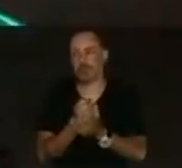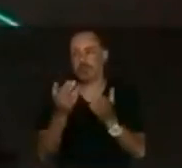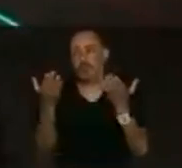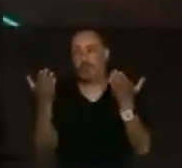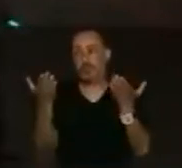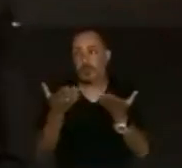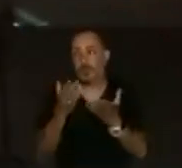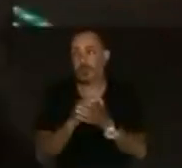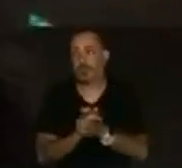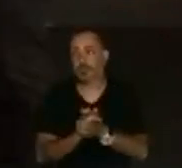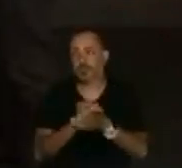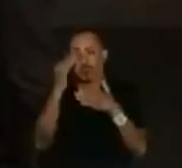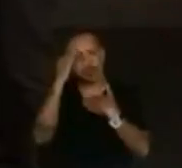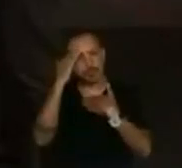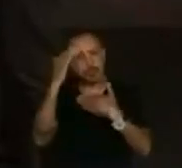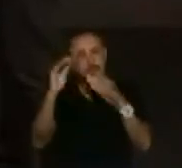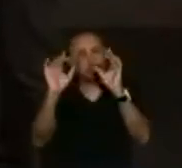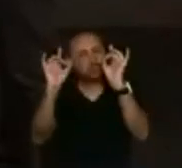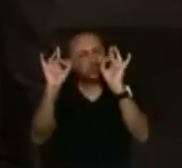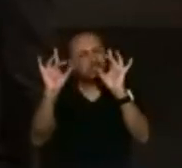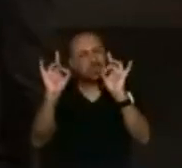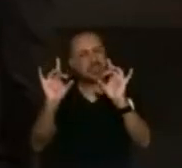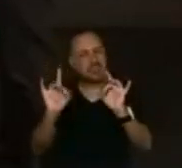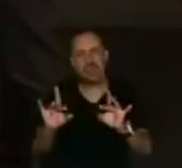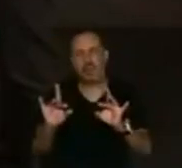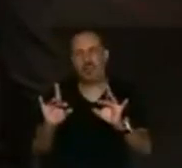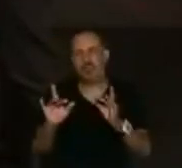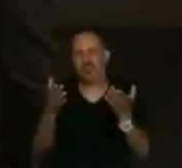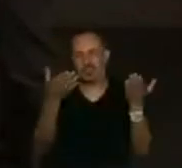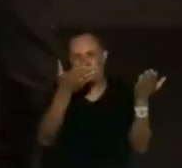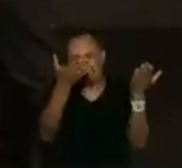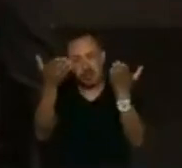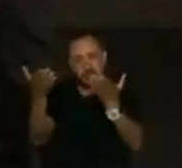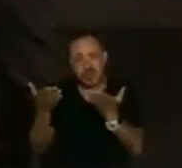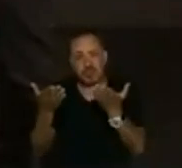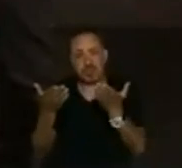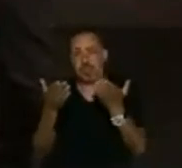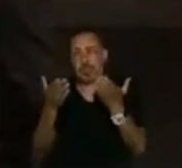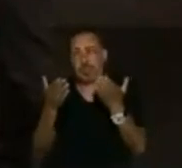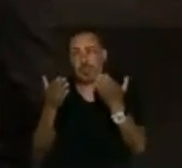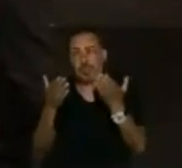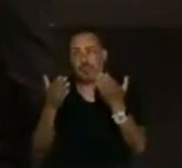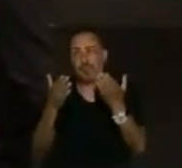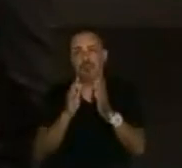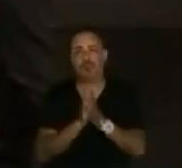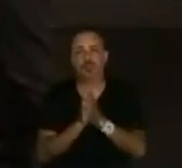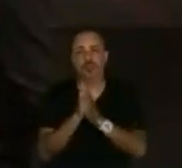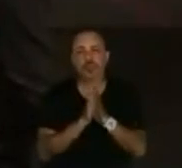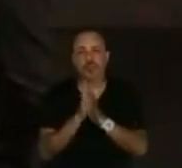dar um agradecimento especial para a nossa galera que ficou aqui durante todo o evento, nossa plateia virtual. Temos